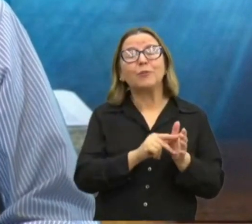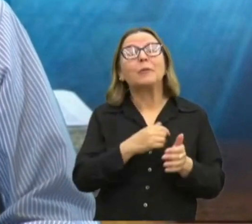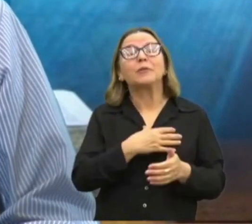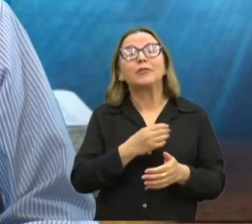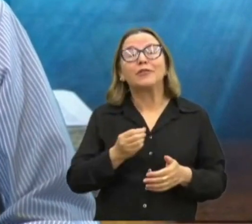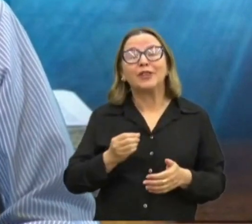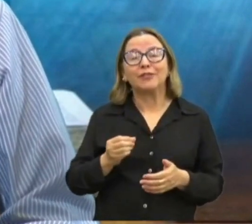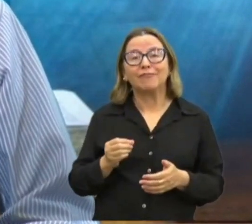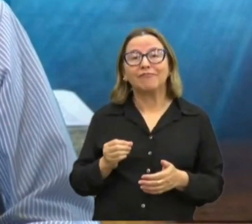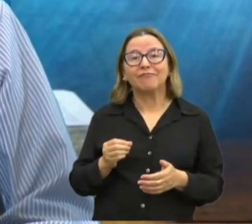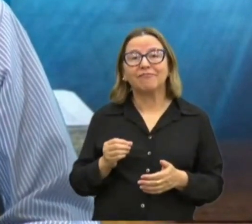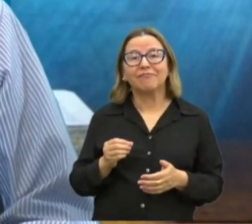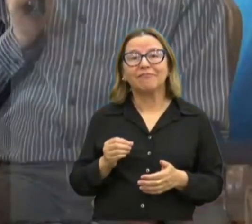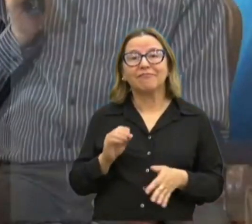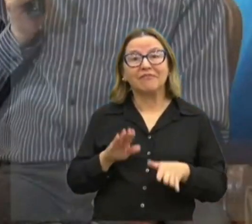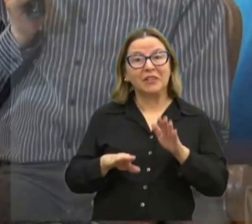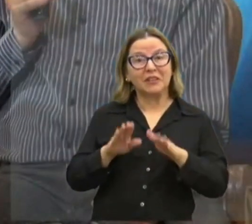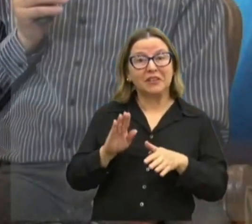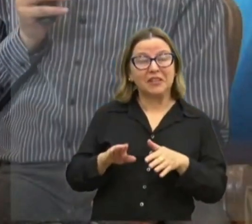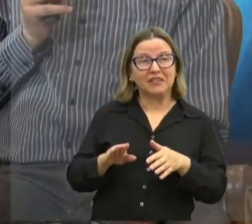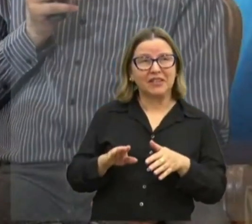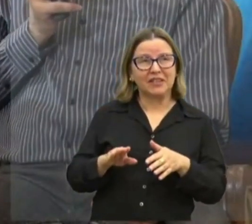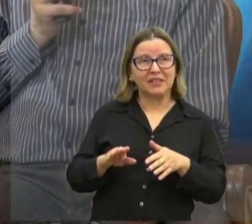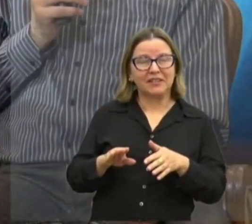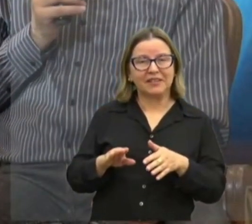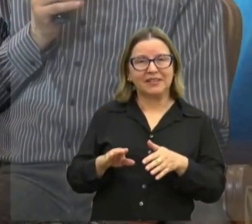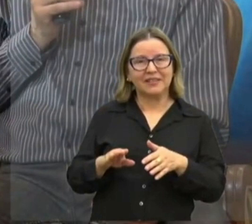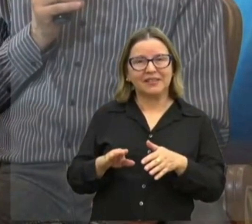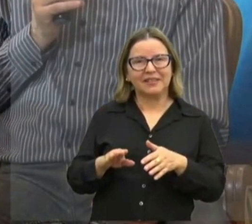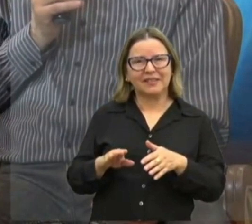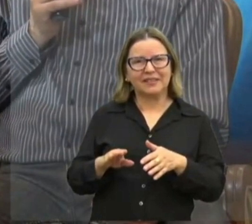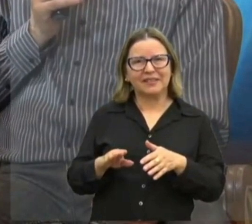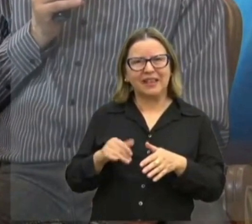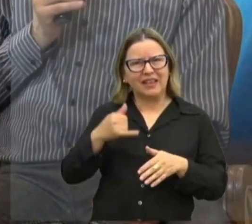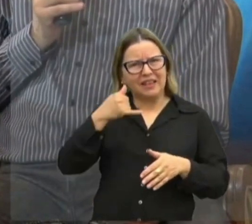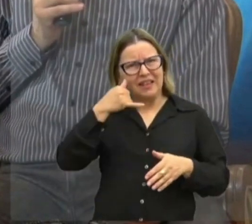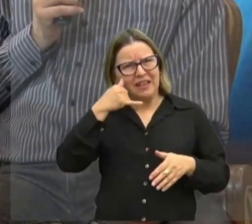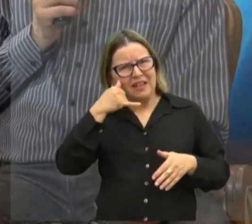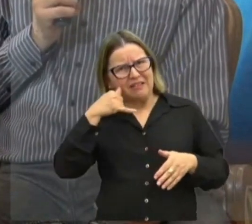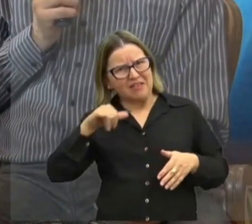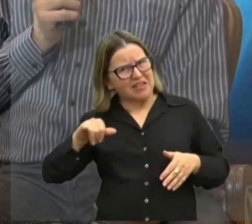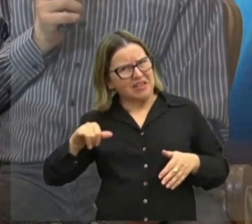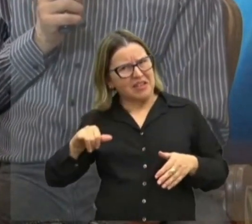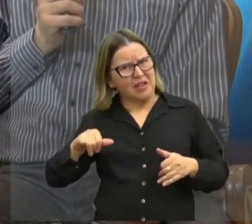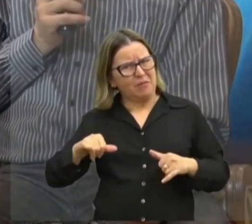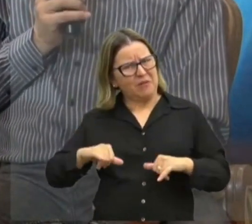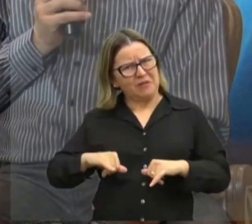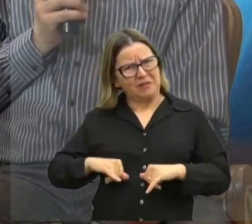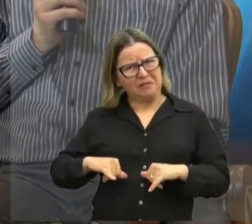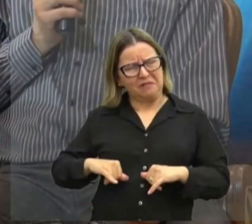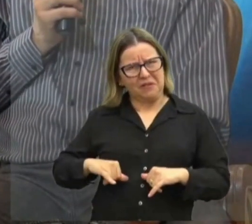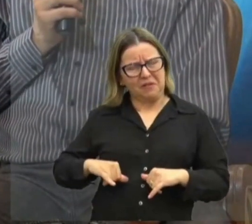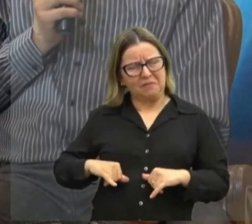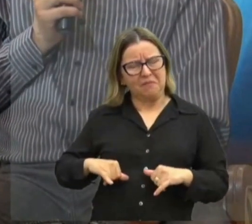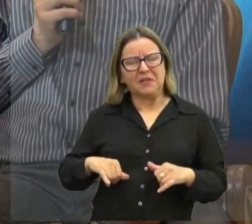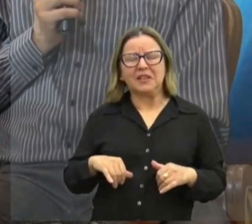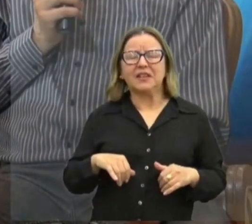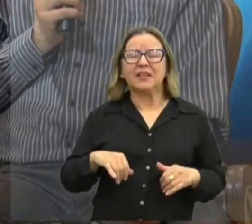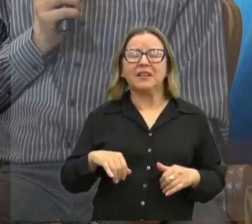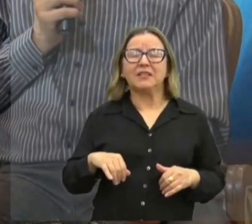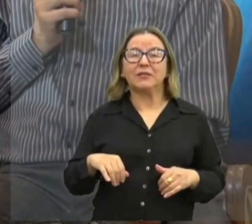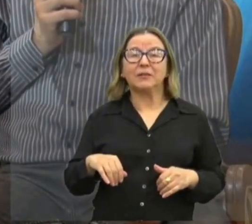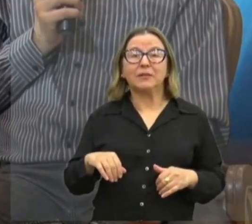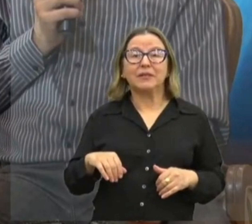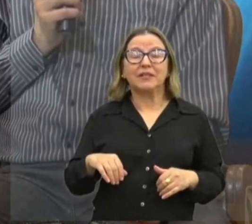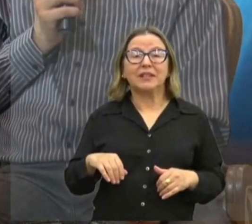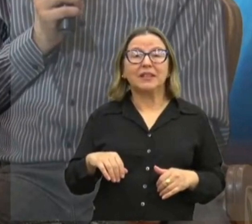Muitas vezes poupamos de algumas coisas importantes que eles deveriam passar para que tivessem alguma